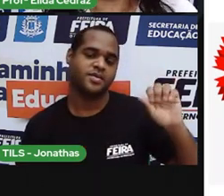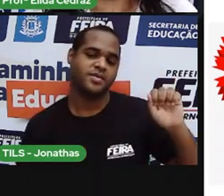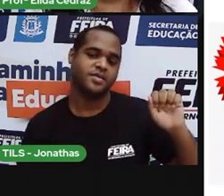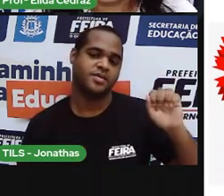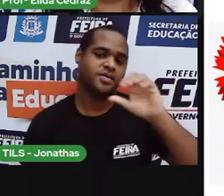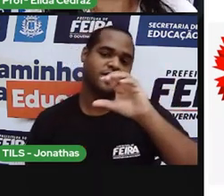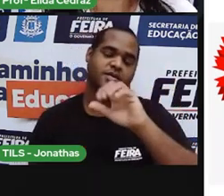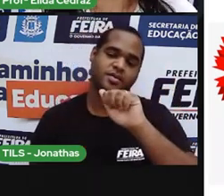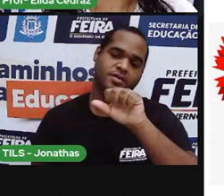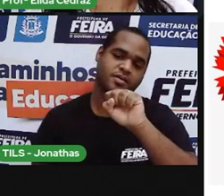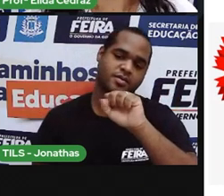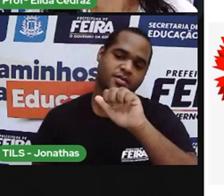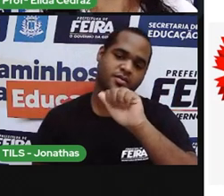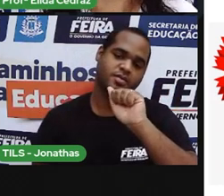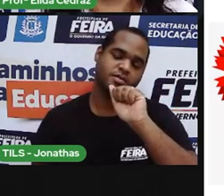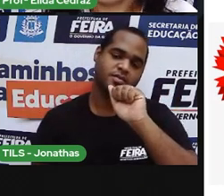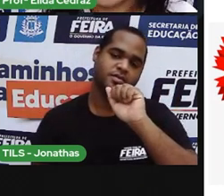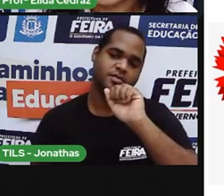casa,